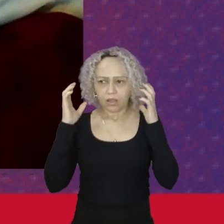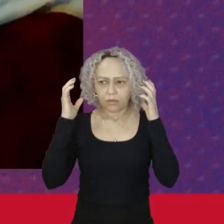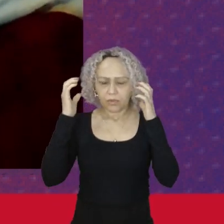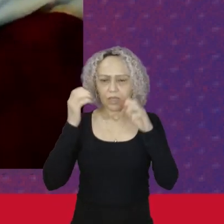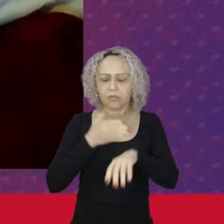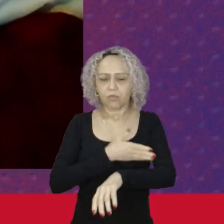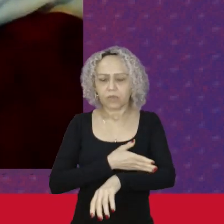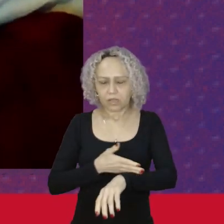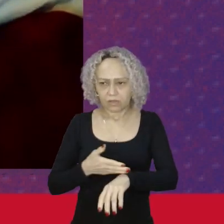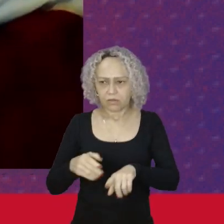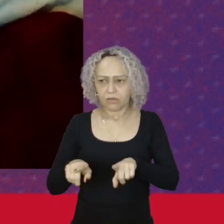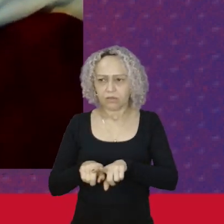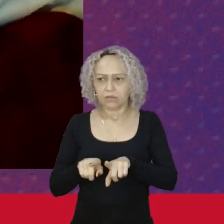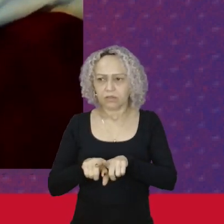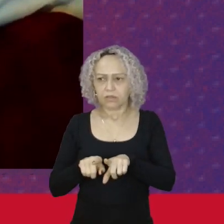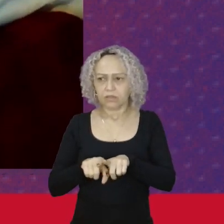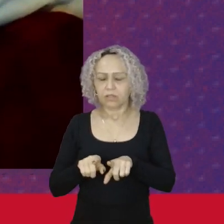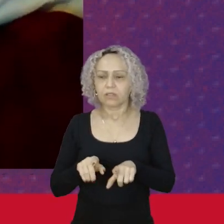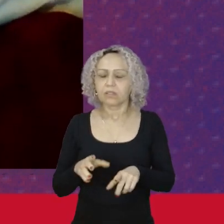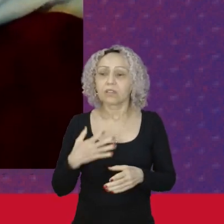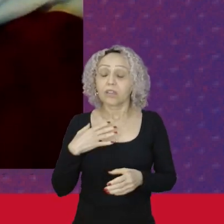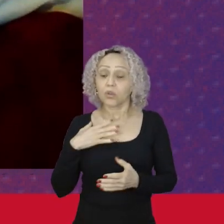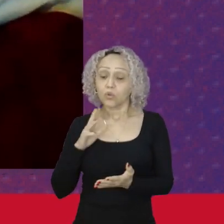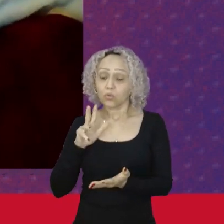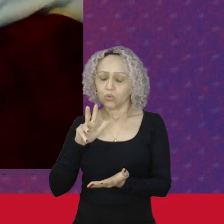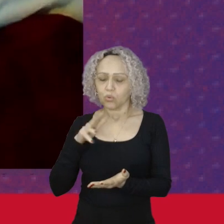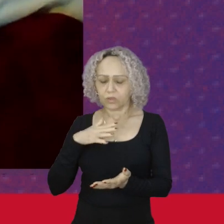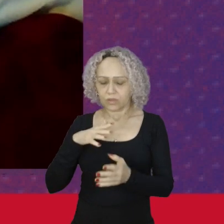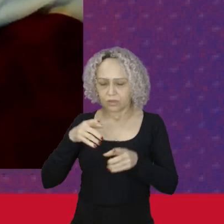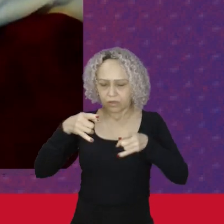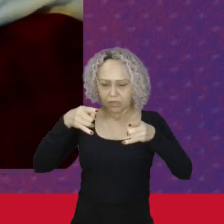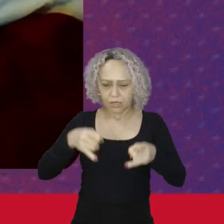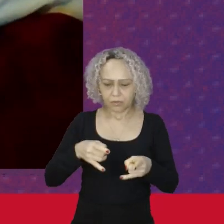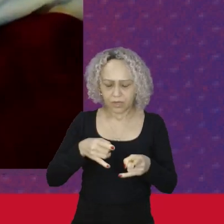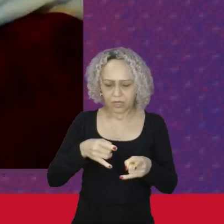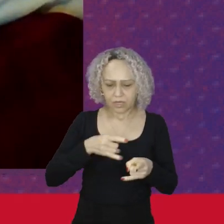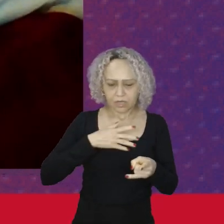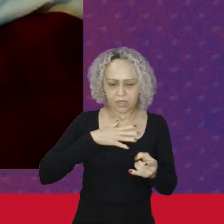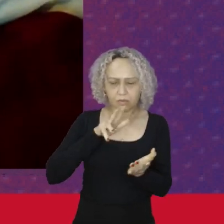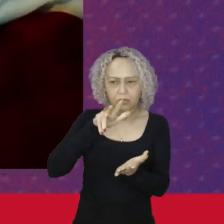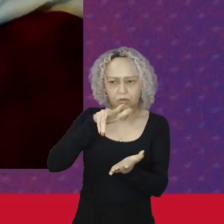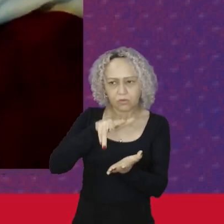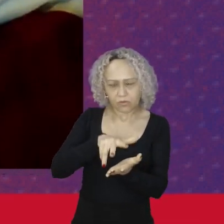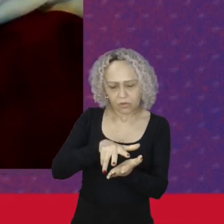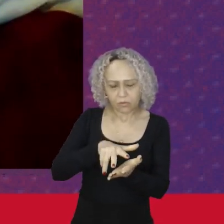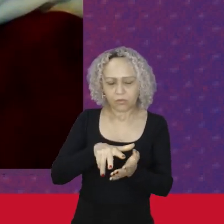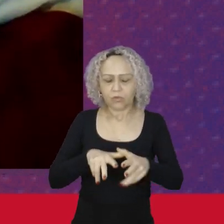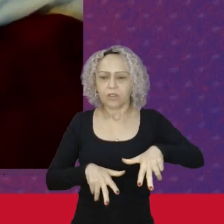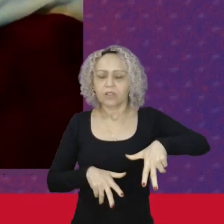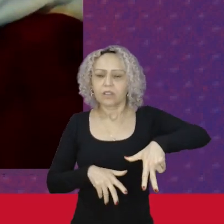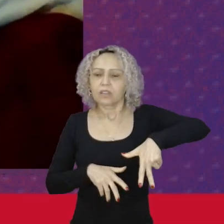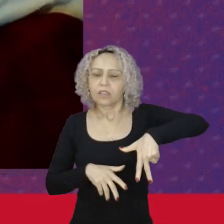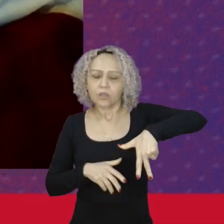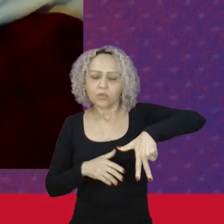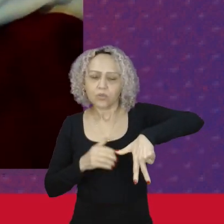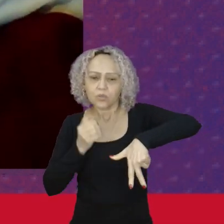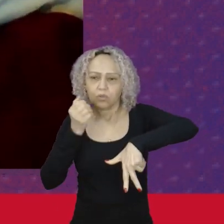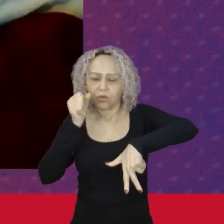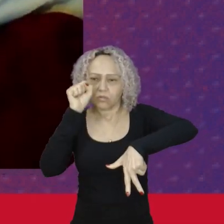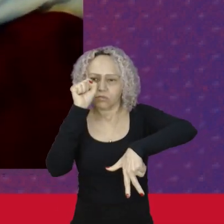eu estou reclinada na minha cama, porque eu sou tetraplégica